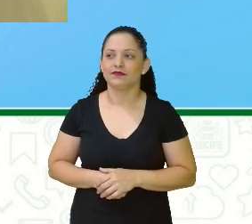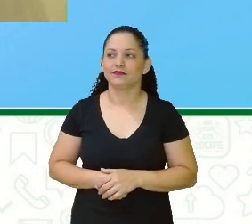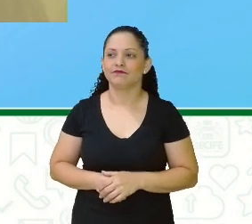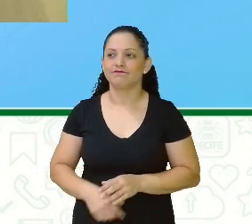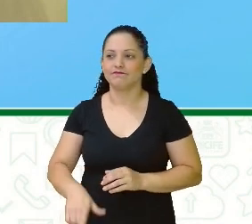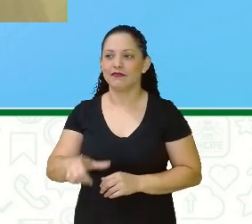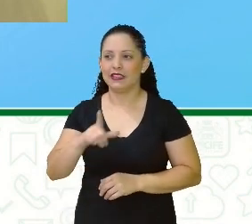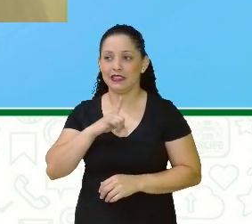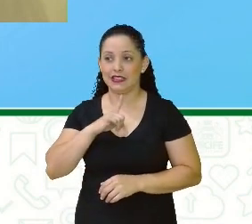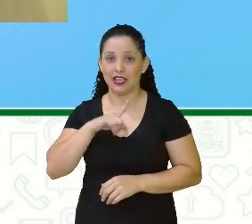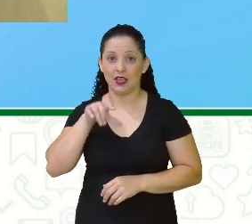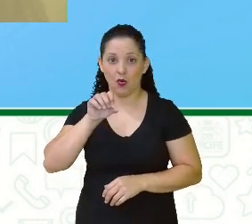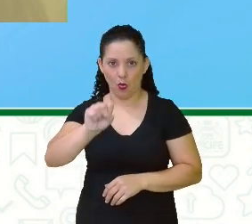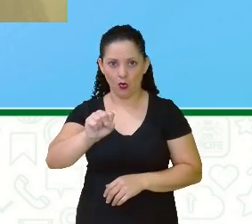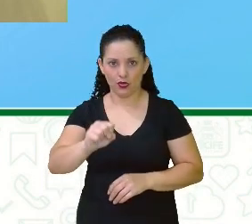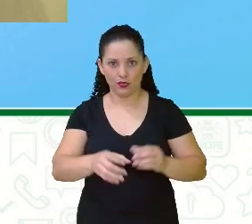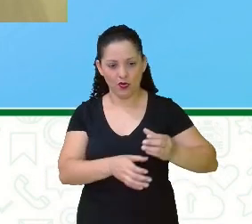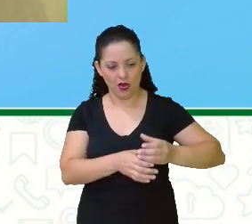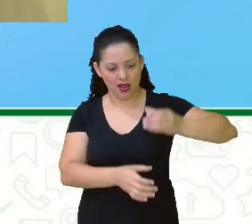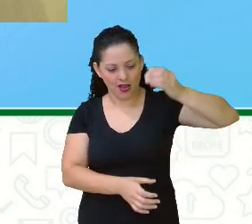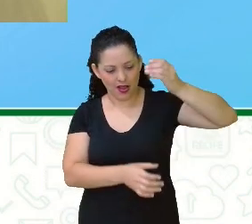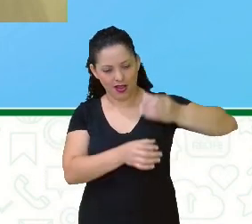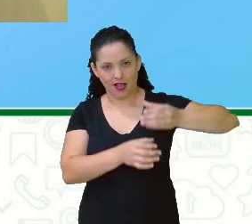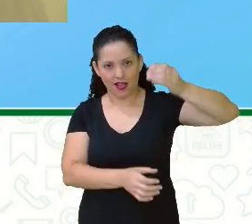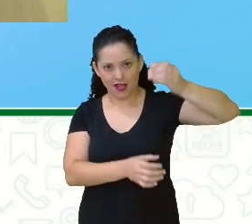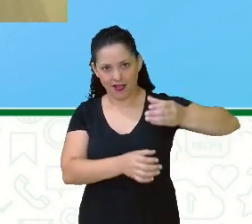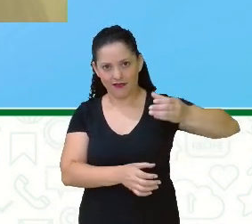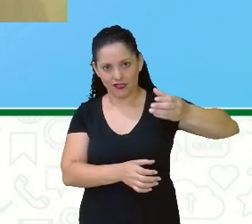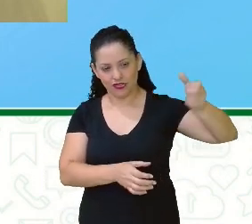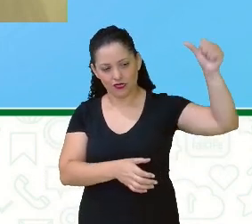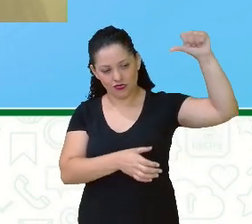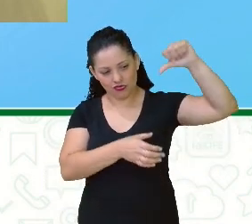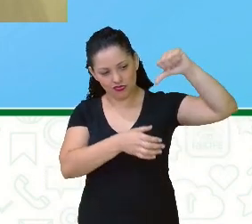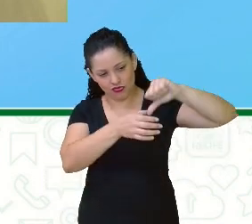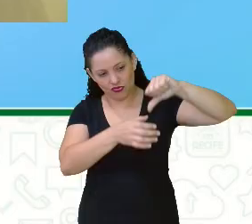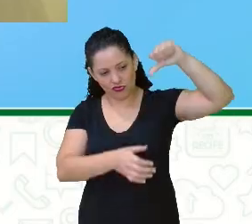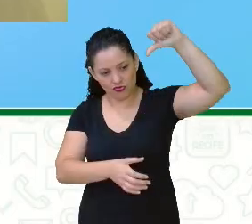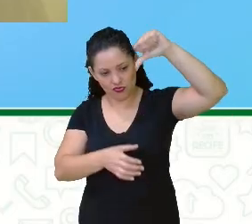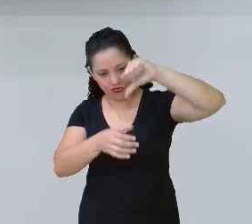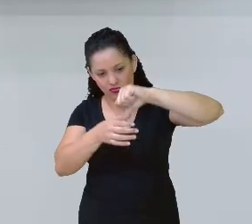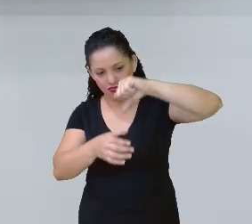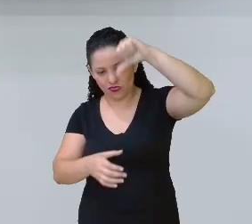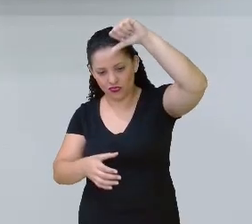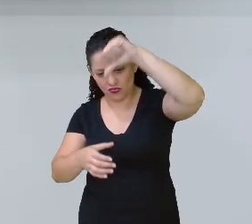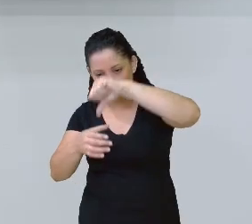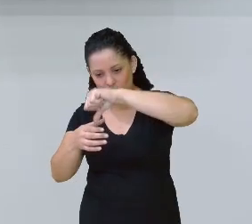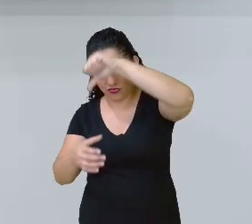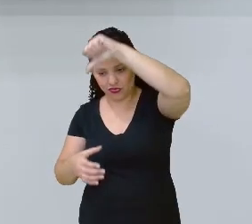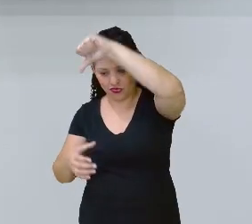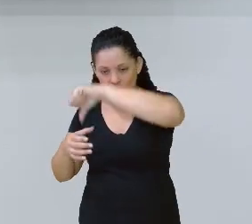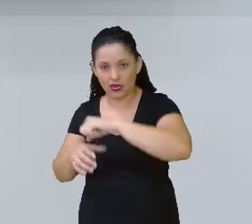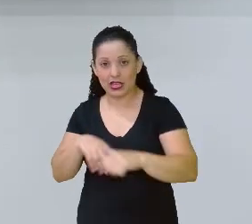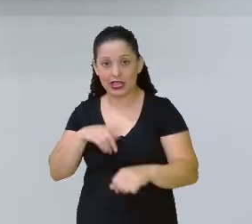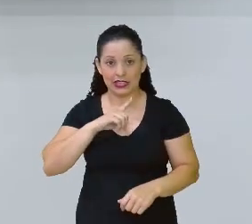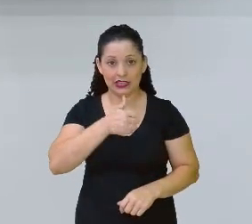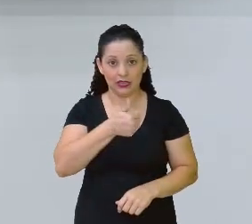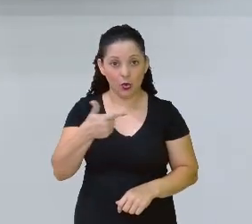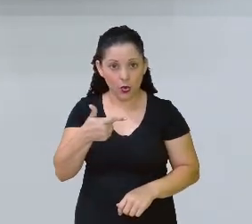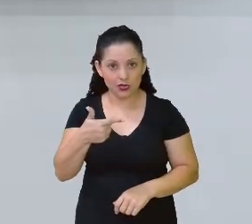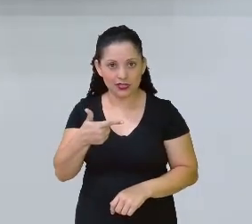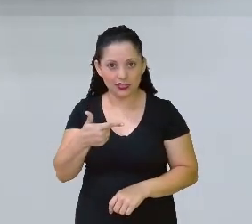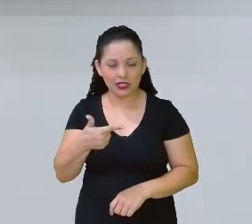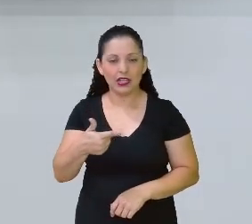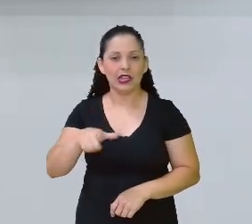Teremos 8 garrafas cheias, certo? Então, eu tenho 12 litros de leite, né? E para encher as garrafas